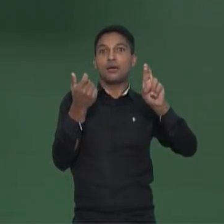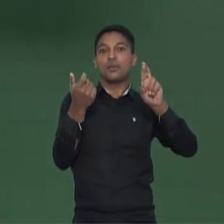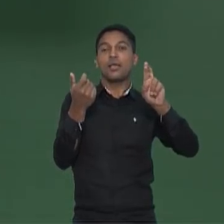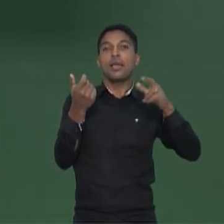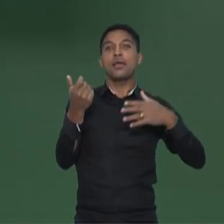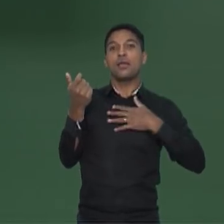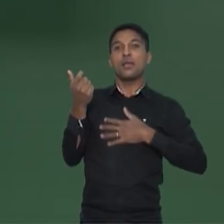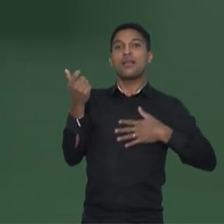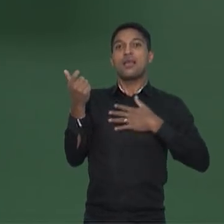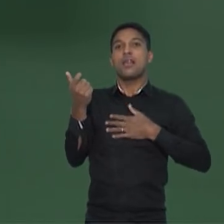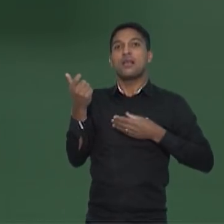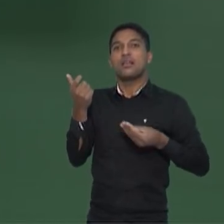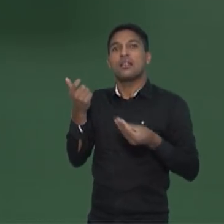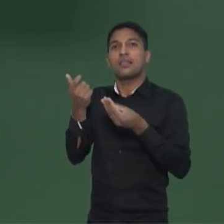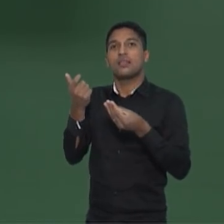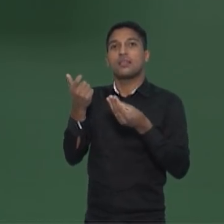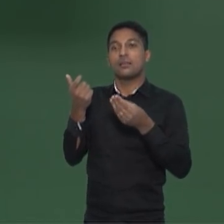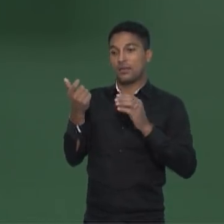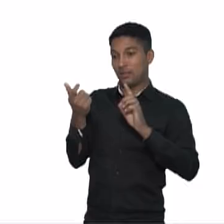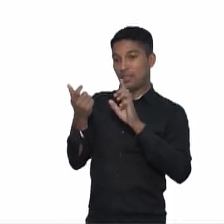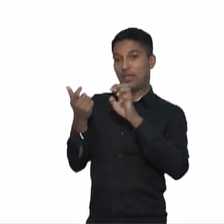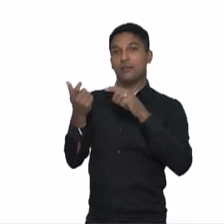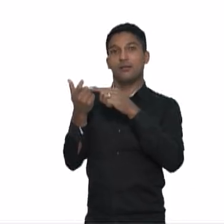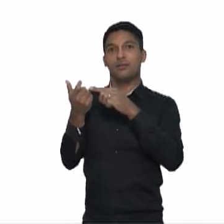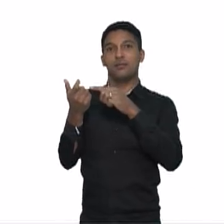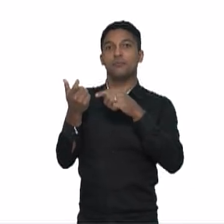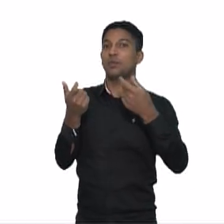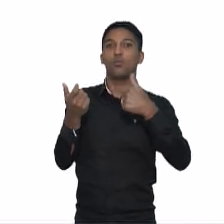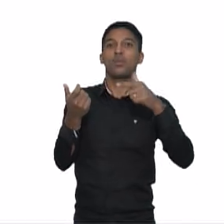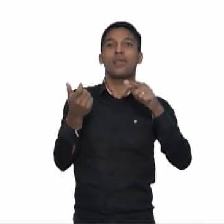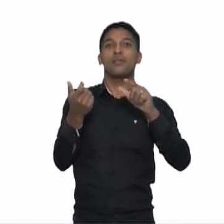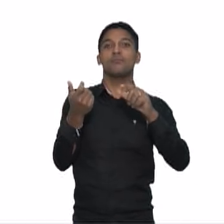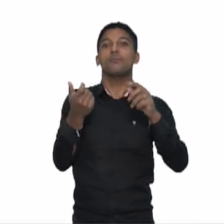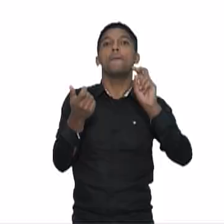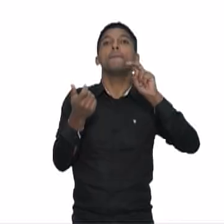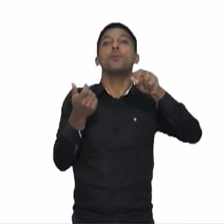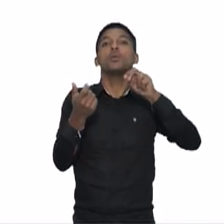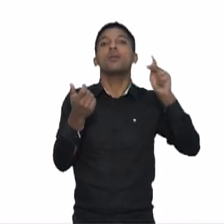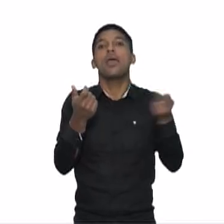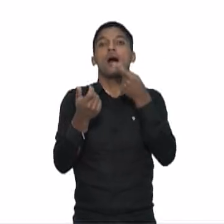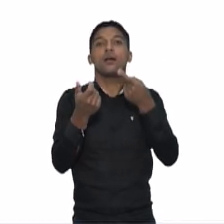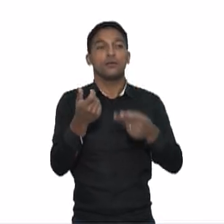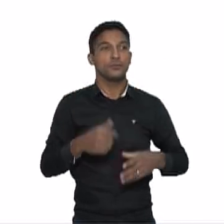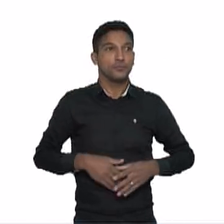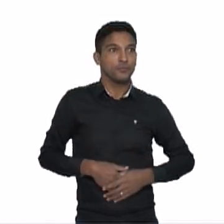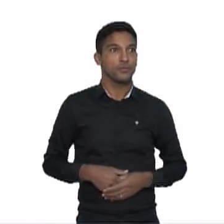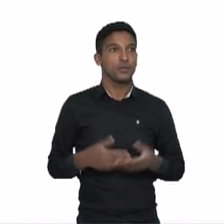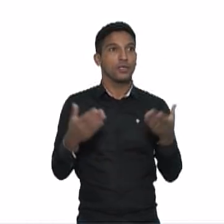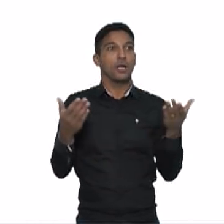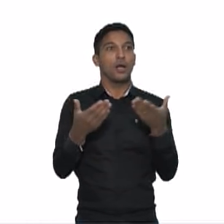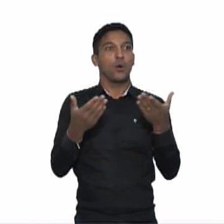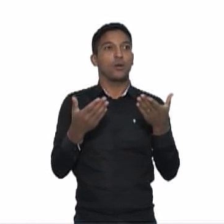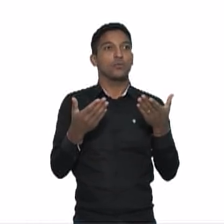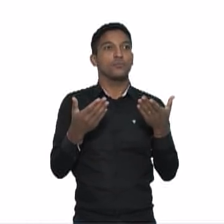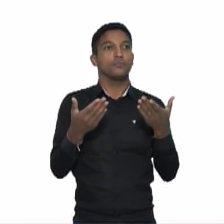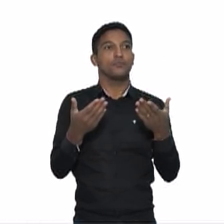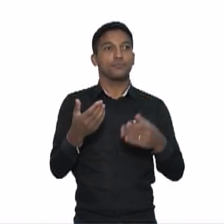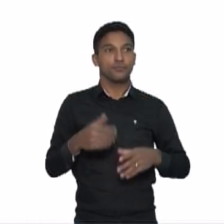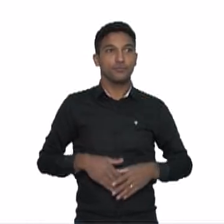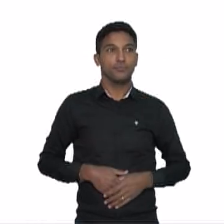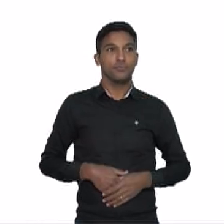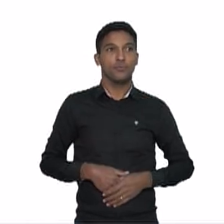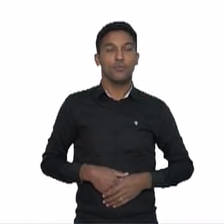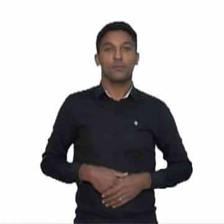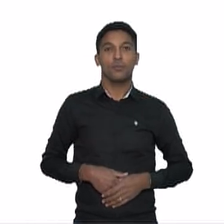Mais um quiz. Veja comigo aí. Observe a regência verbal e assinale a opção inadequada. Letra A.